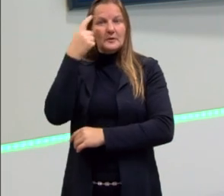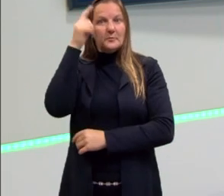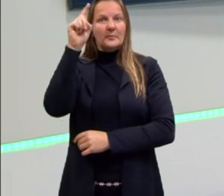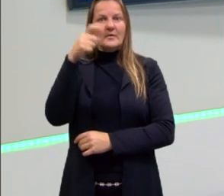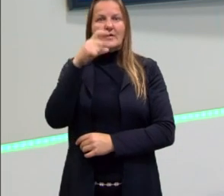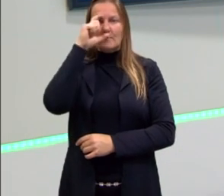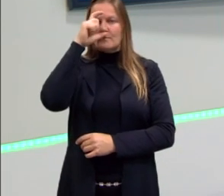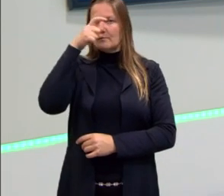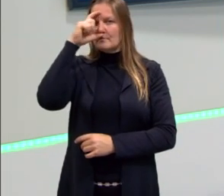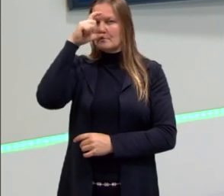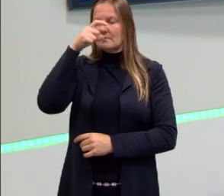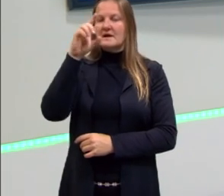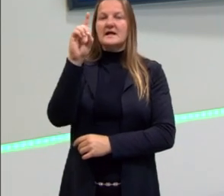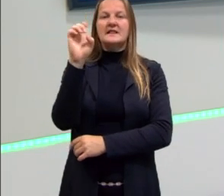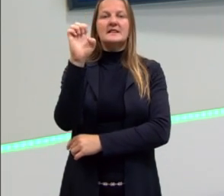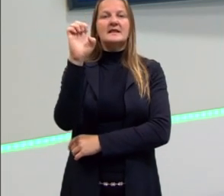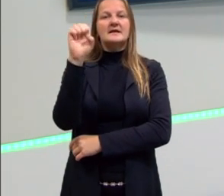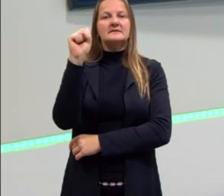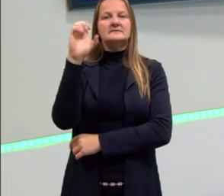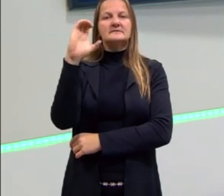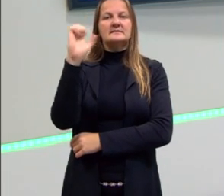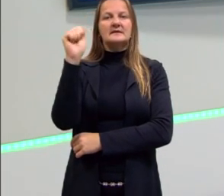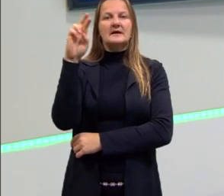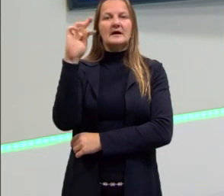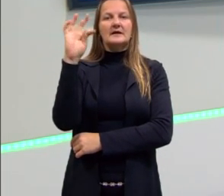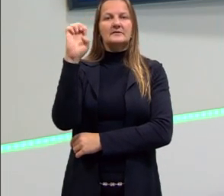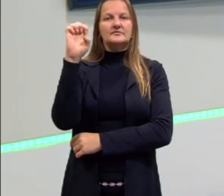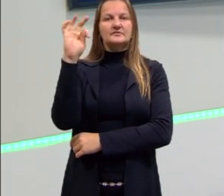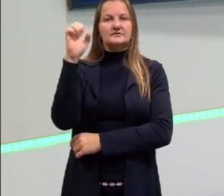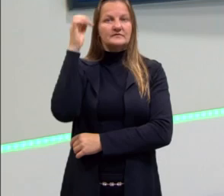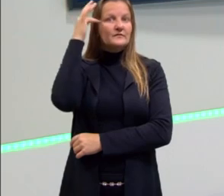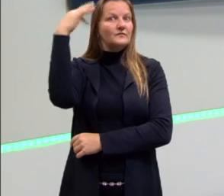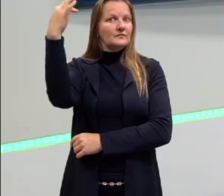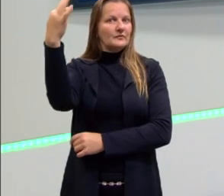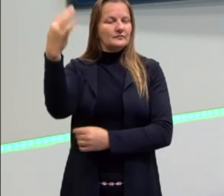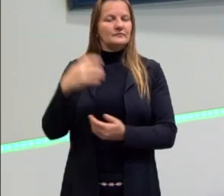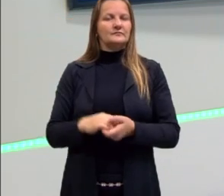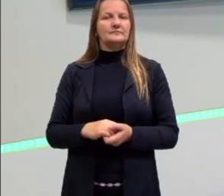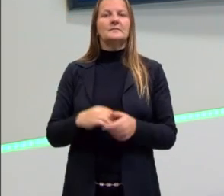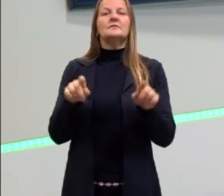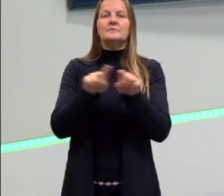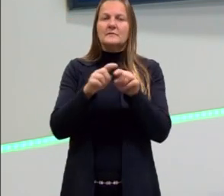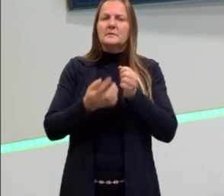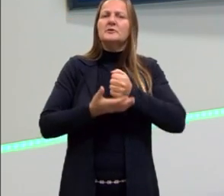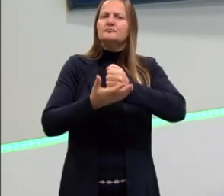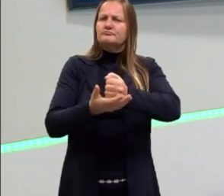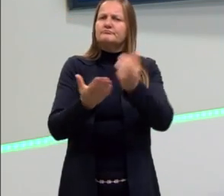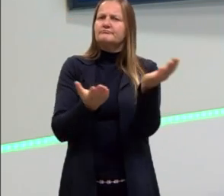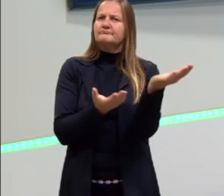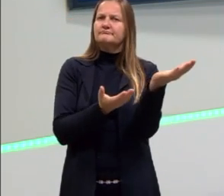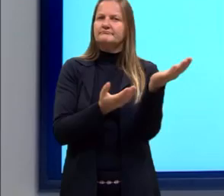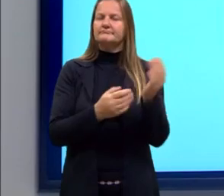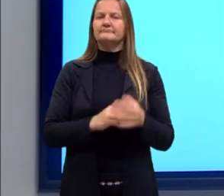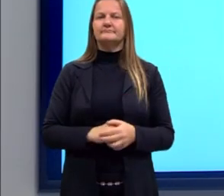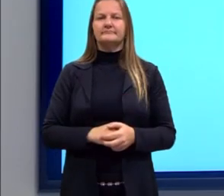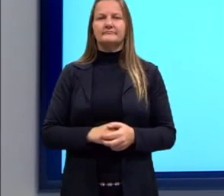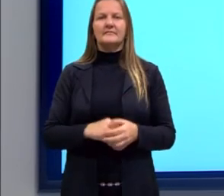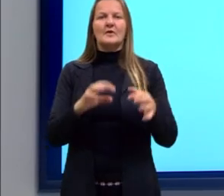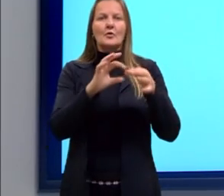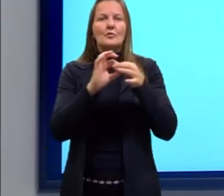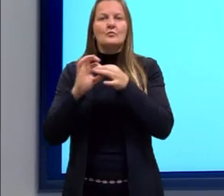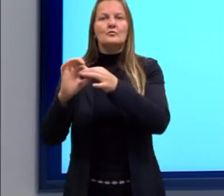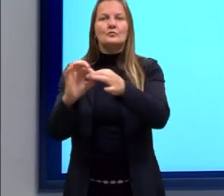Aqui nós temos mais algumas situações importante está contribuições ainda a